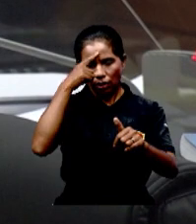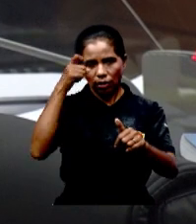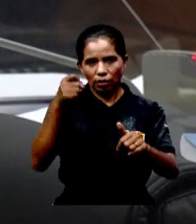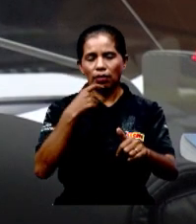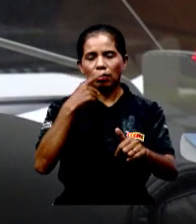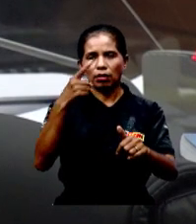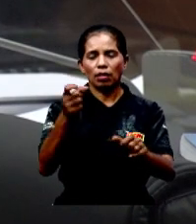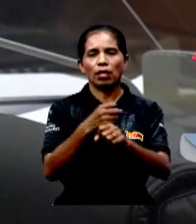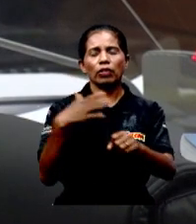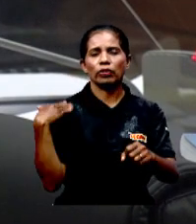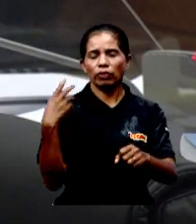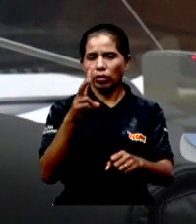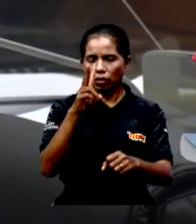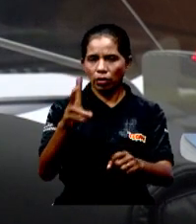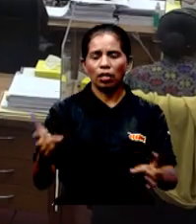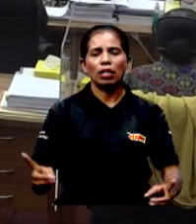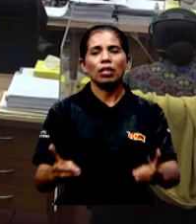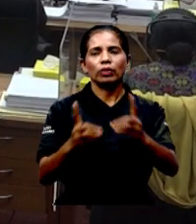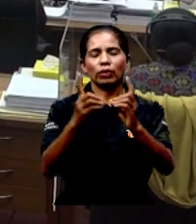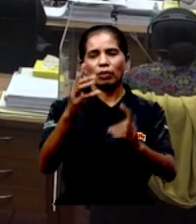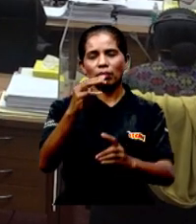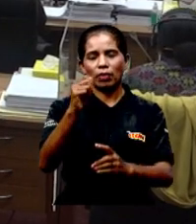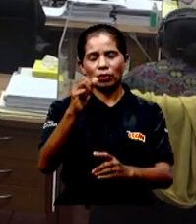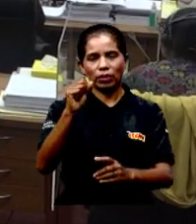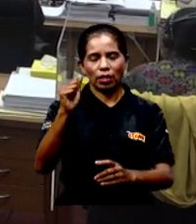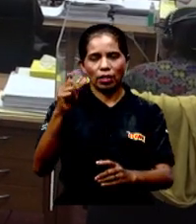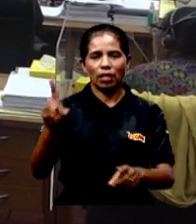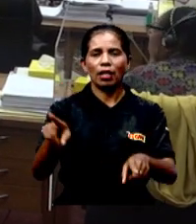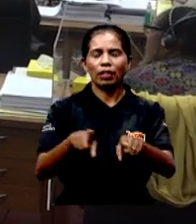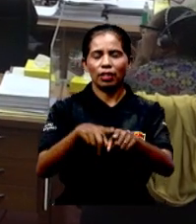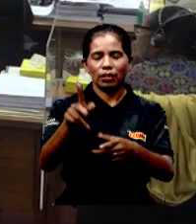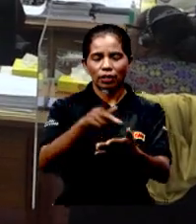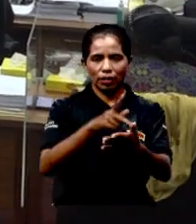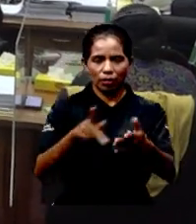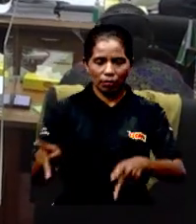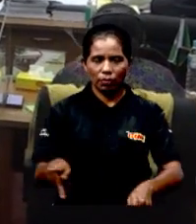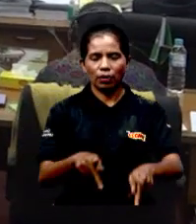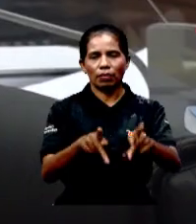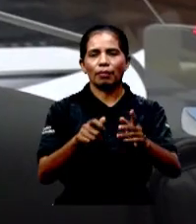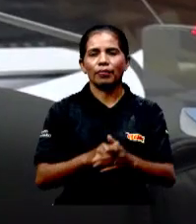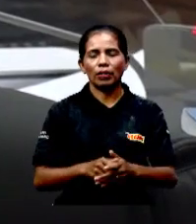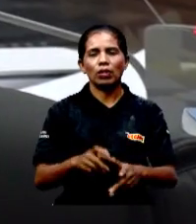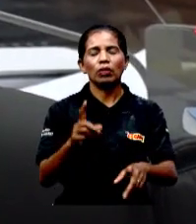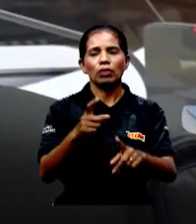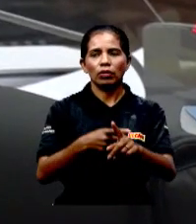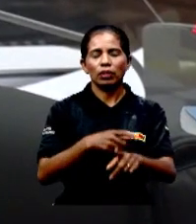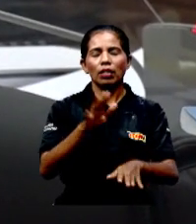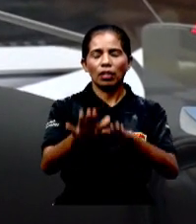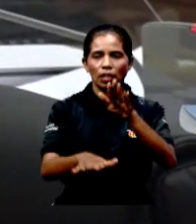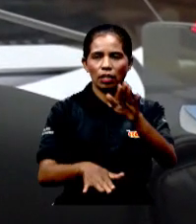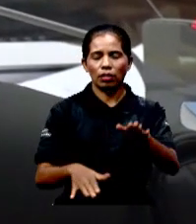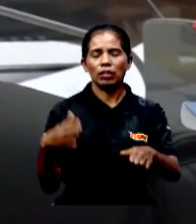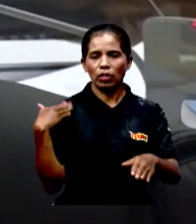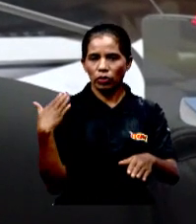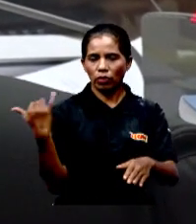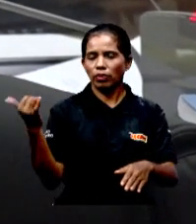considera acto jovem em rua Hasoro Mausale ne, hanesan crime público. Infelizmente, a fim de semana, ainda nem quando nia lá sai, e a jovem